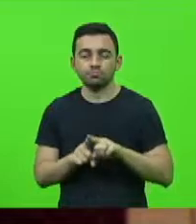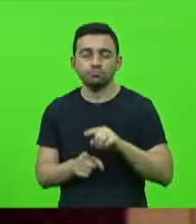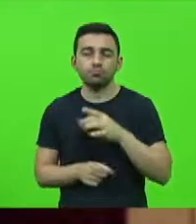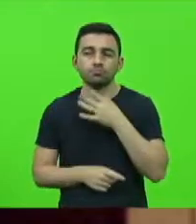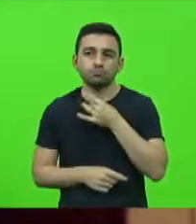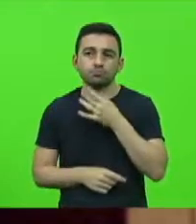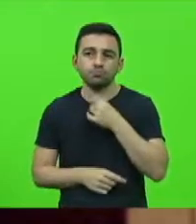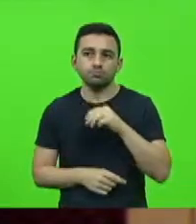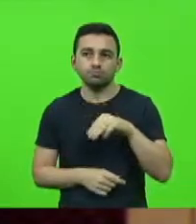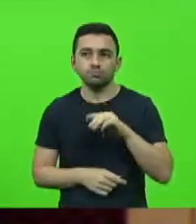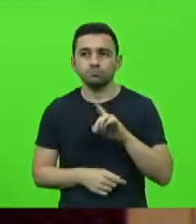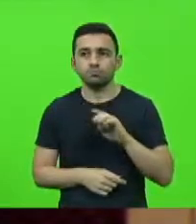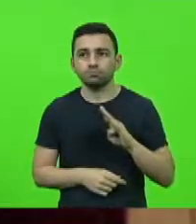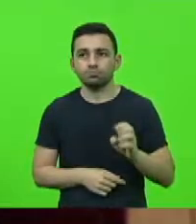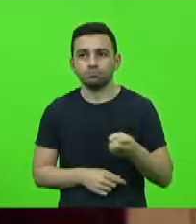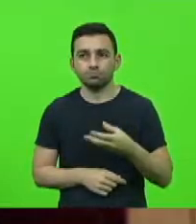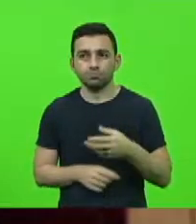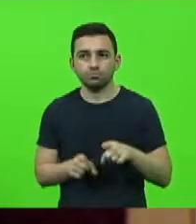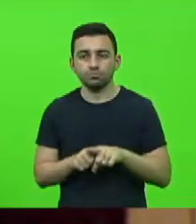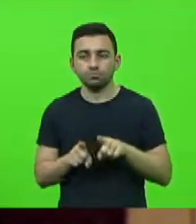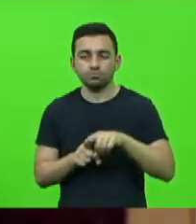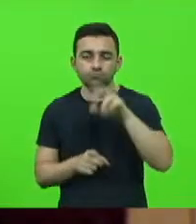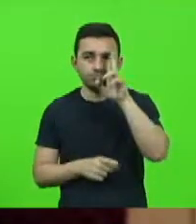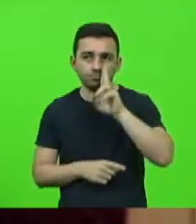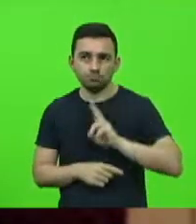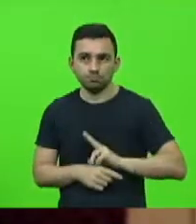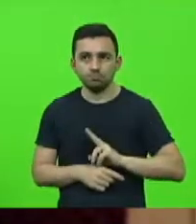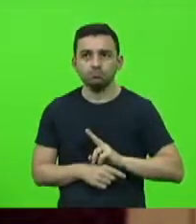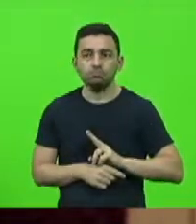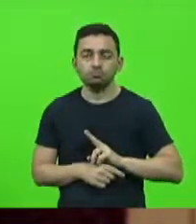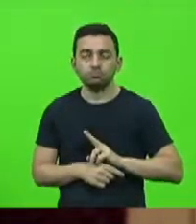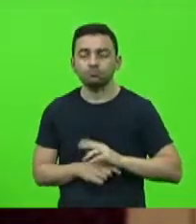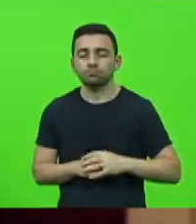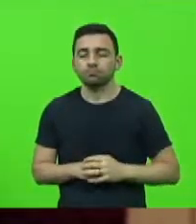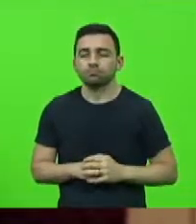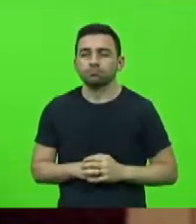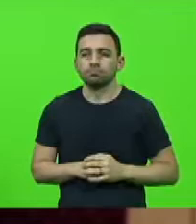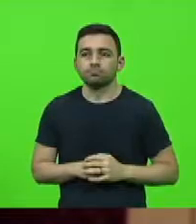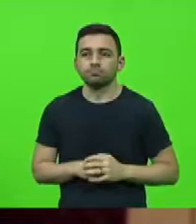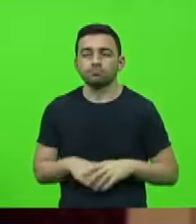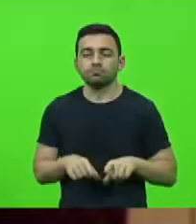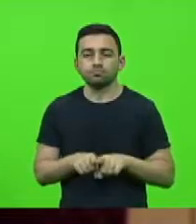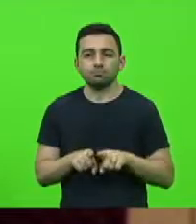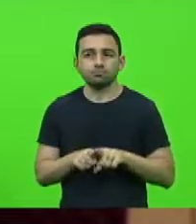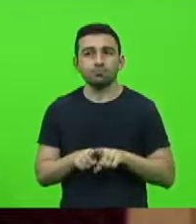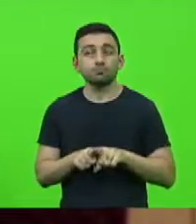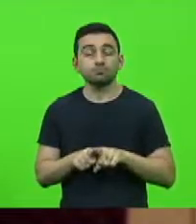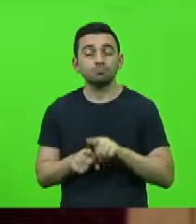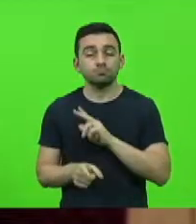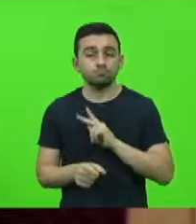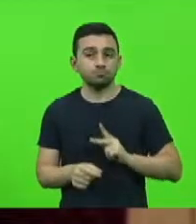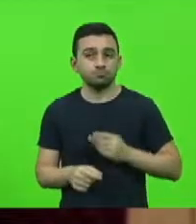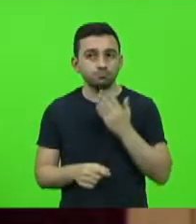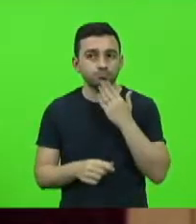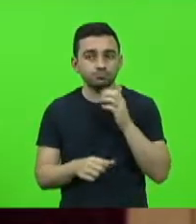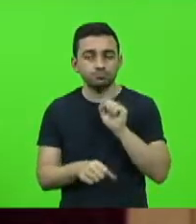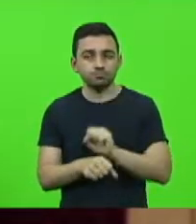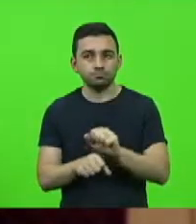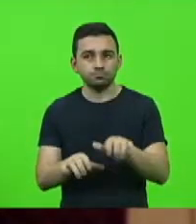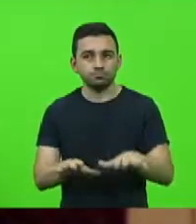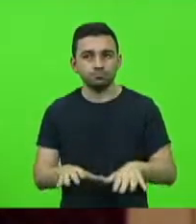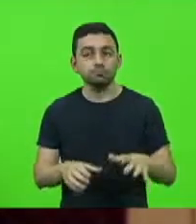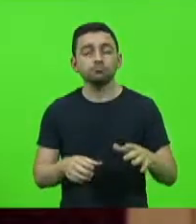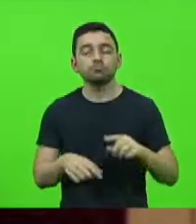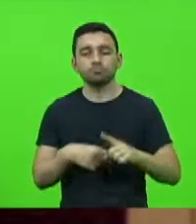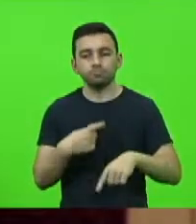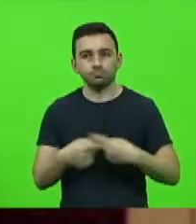Ivan Nats e Maurício Kudirlak, pelo PL. Ato contínuo, o senhor presidente suspendeu a sessão até às 16 horas. Reaberta a sessão,